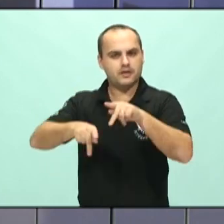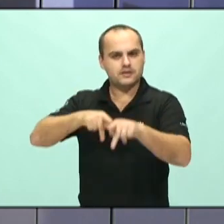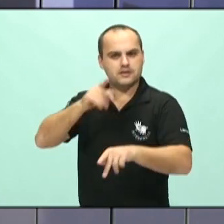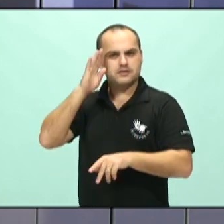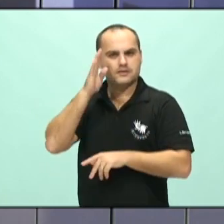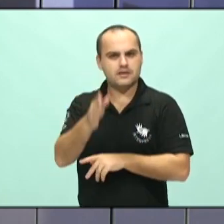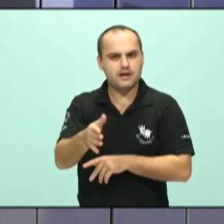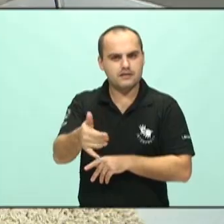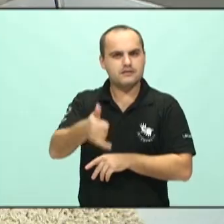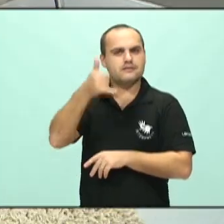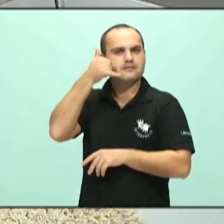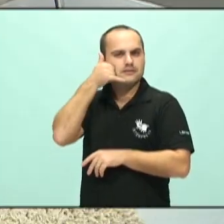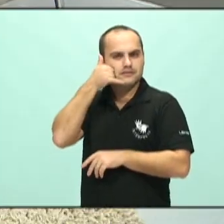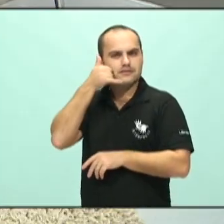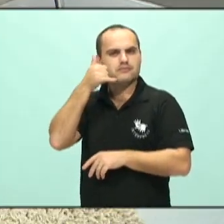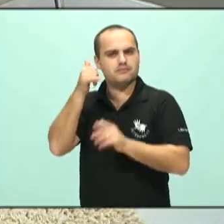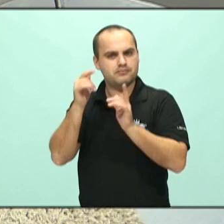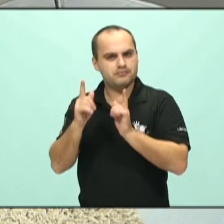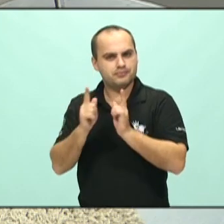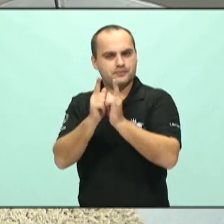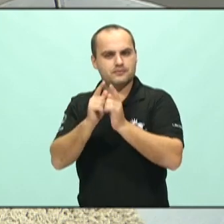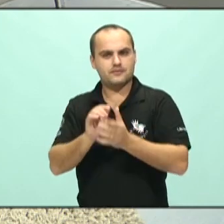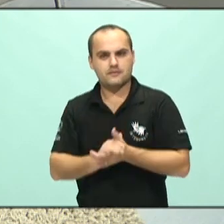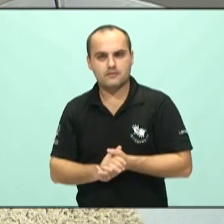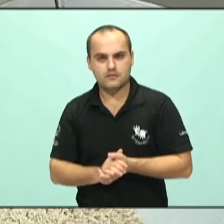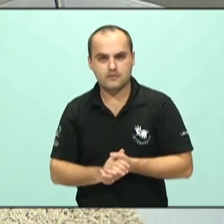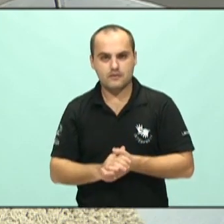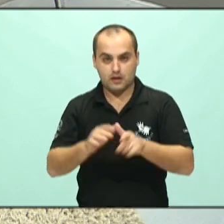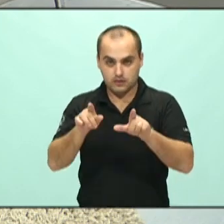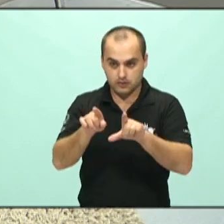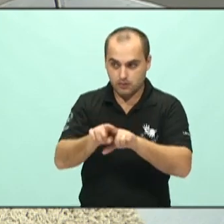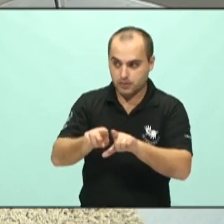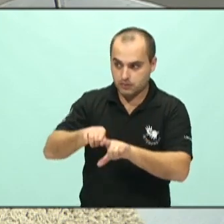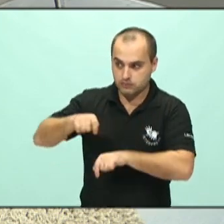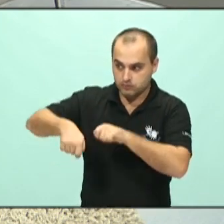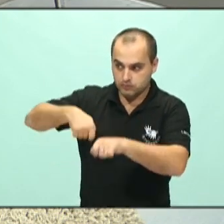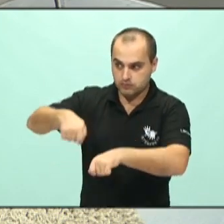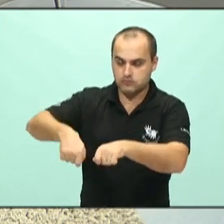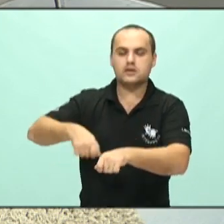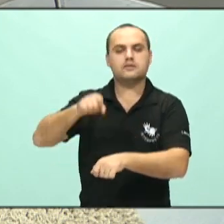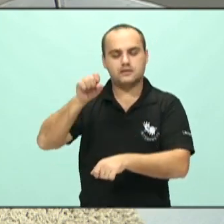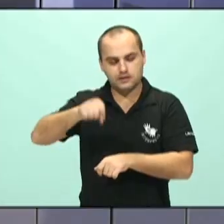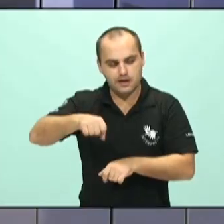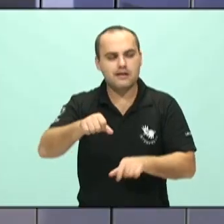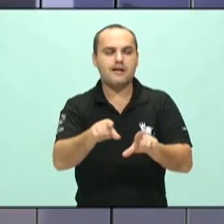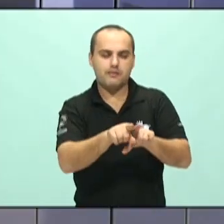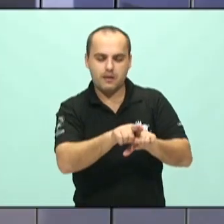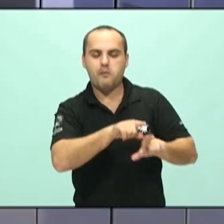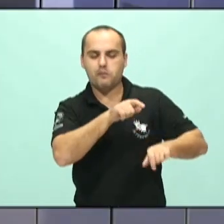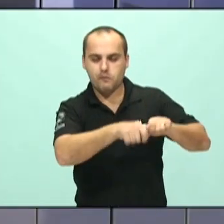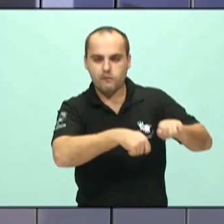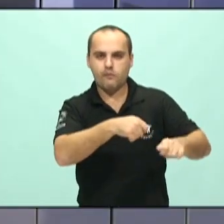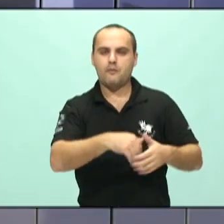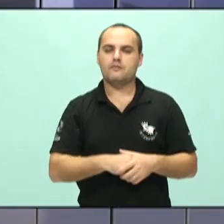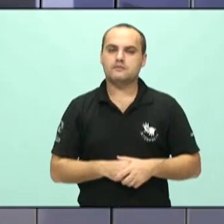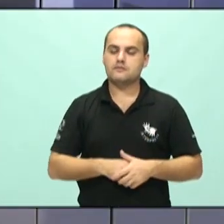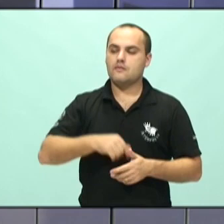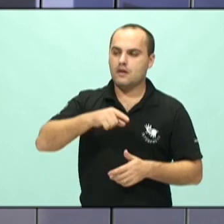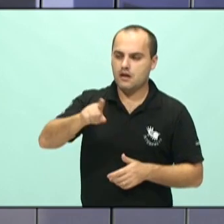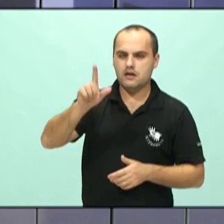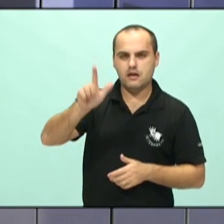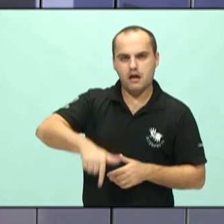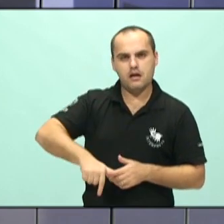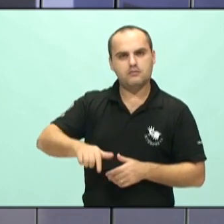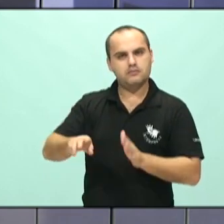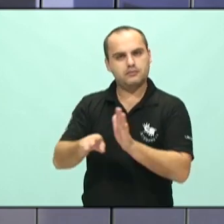quem atende na linha de frente. E o homem do pedal também, né? Isso. É meu amigo ciclista, ele é chefe escoteiro há